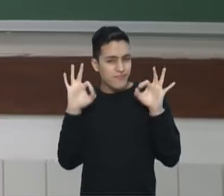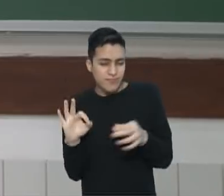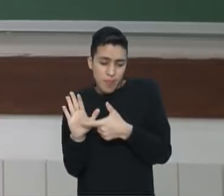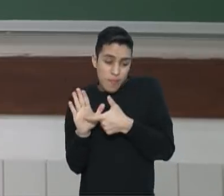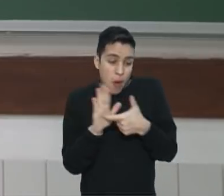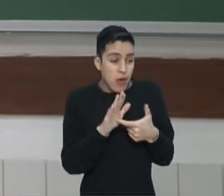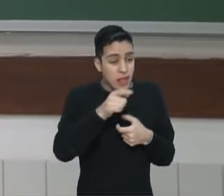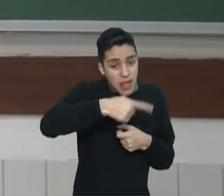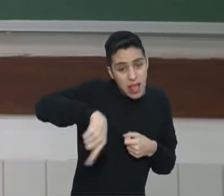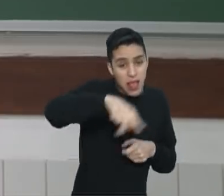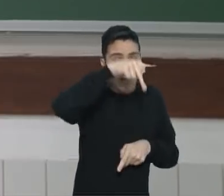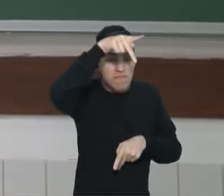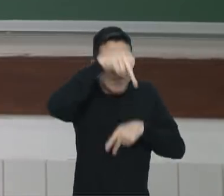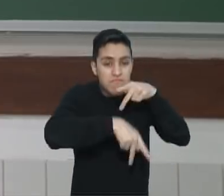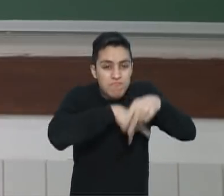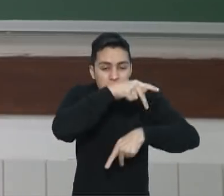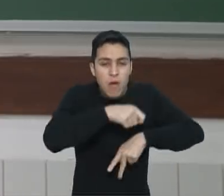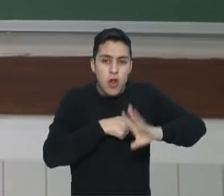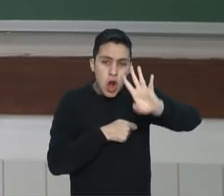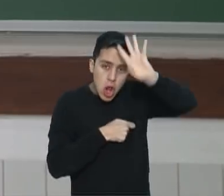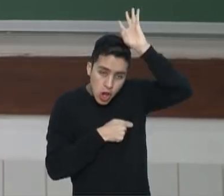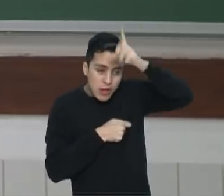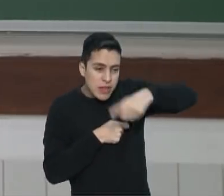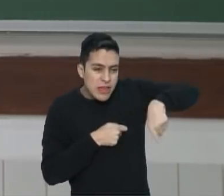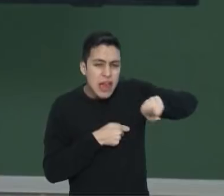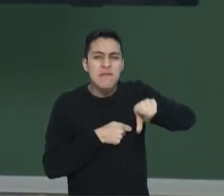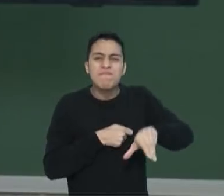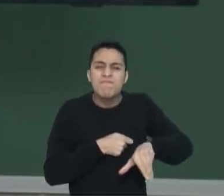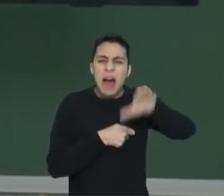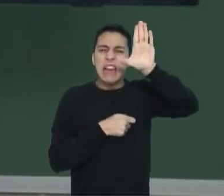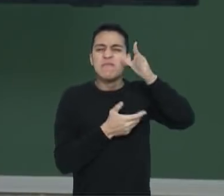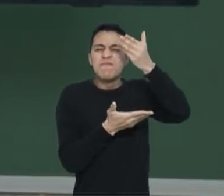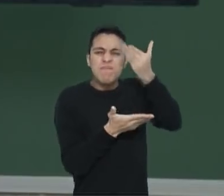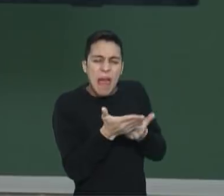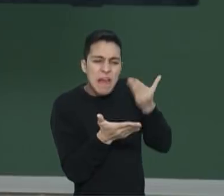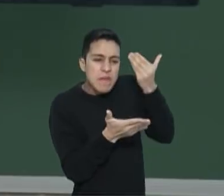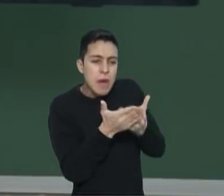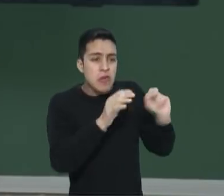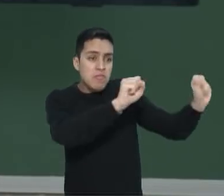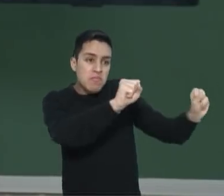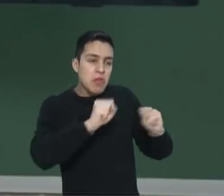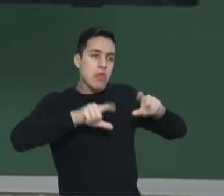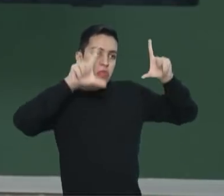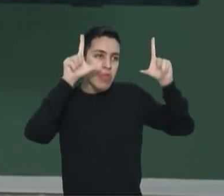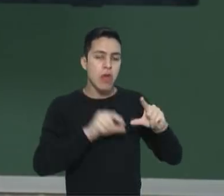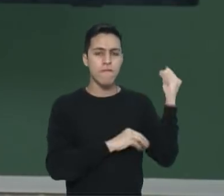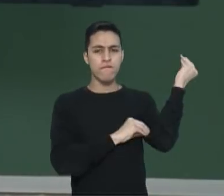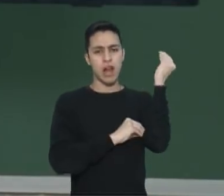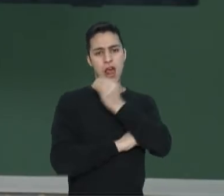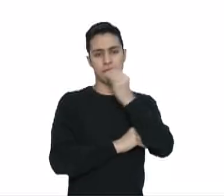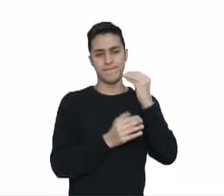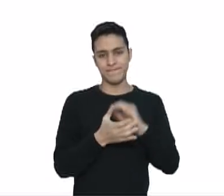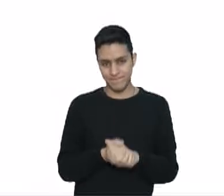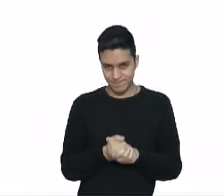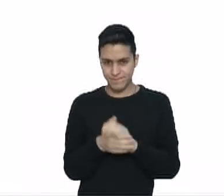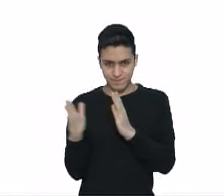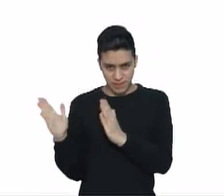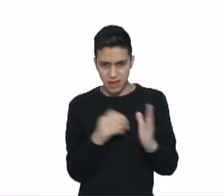para os romanos que eles estão cada vez perdendo mais poder. Daí aqui, ó, você sabia que a